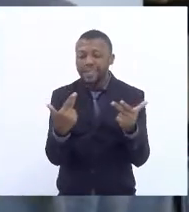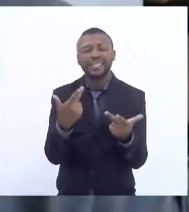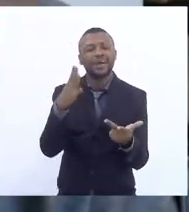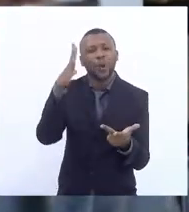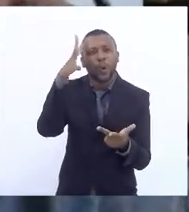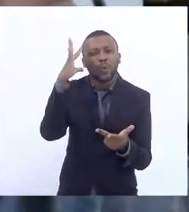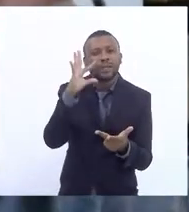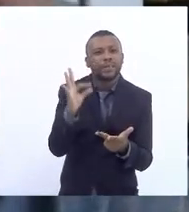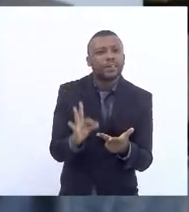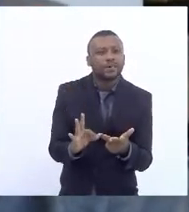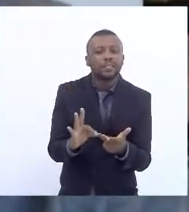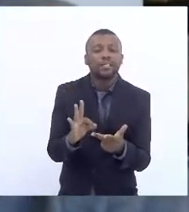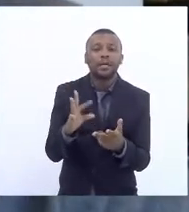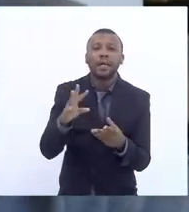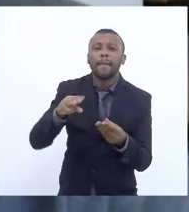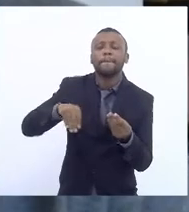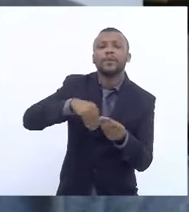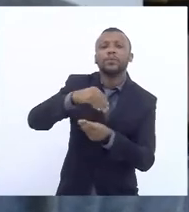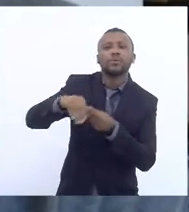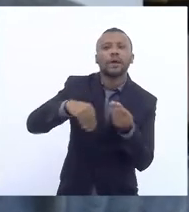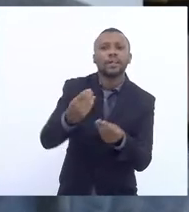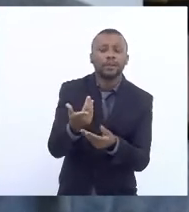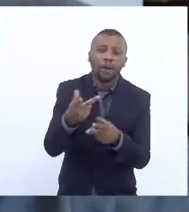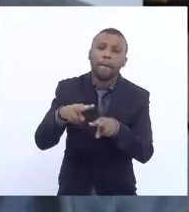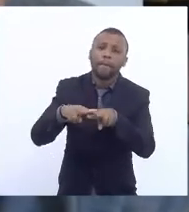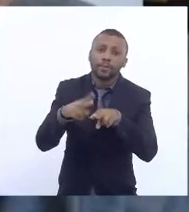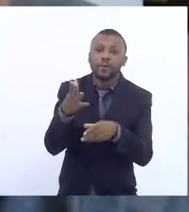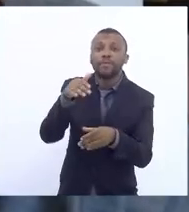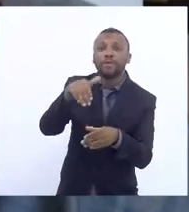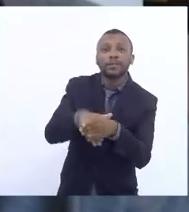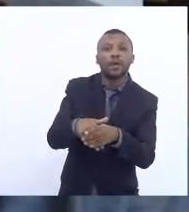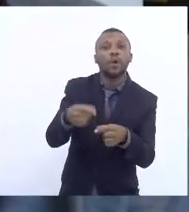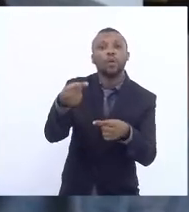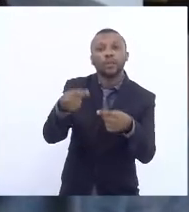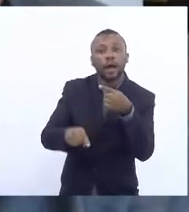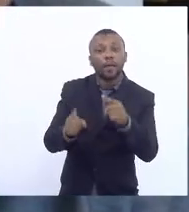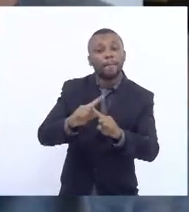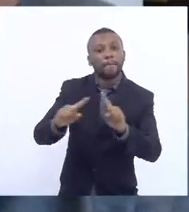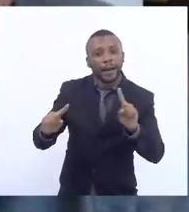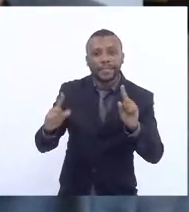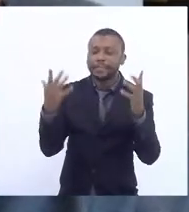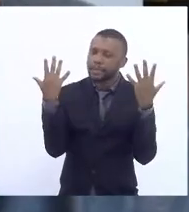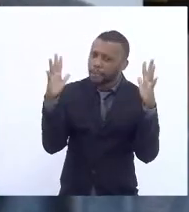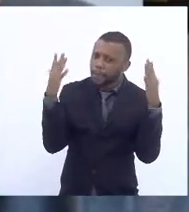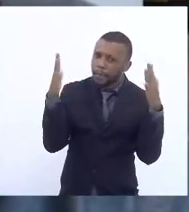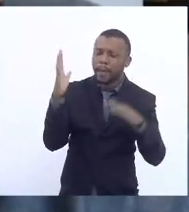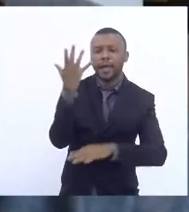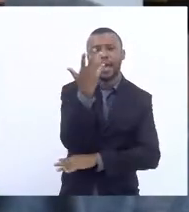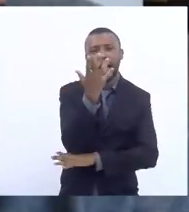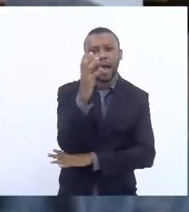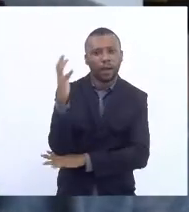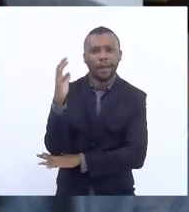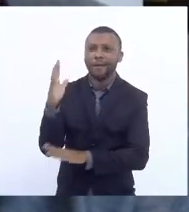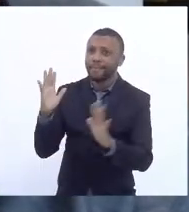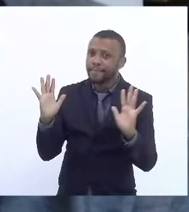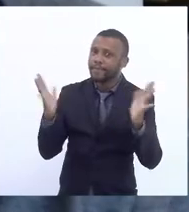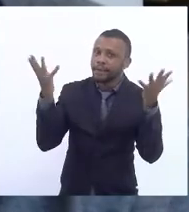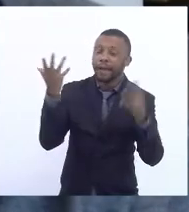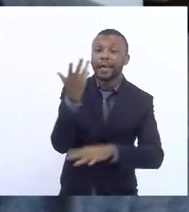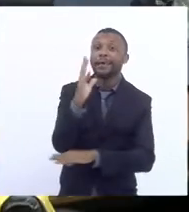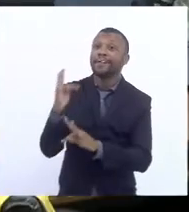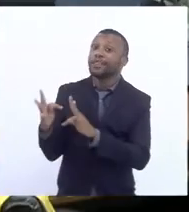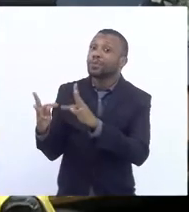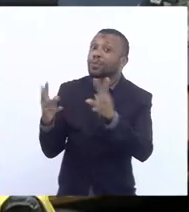bem, misturado, então por isso que eu votei contrário, mas a ecologia está de parabéns, viva as árvores, todas as árvores.